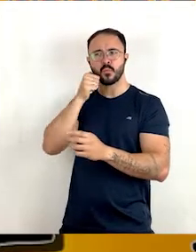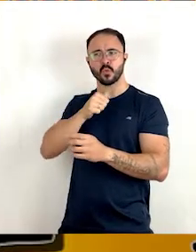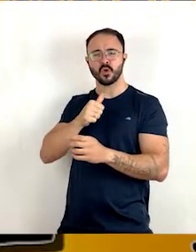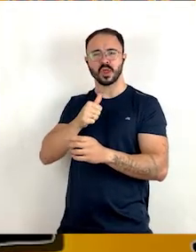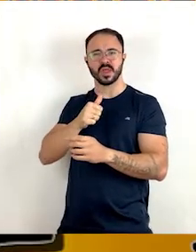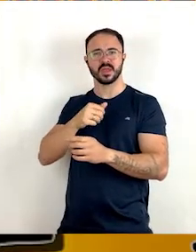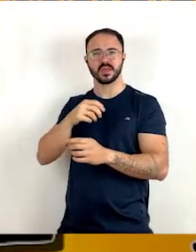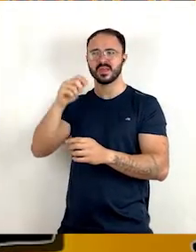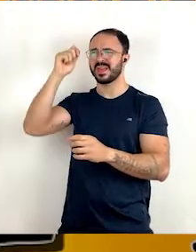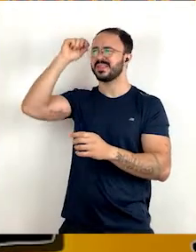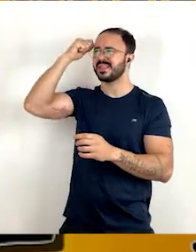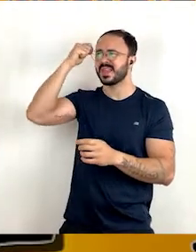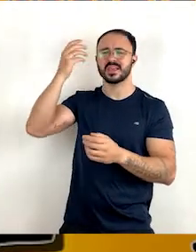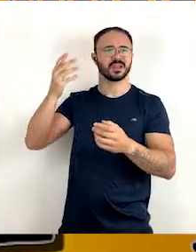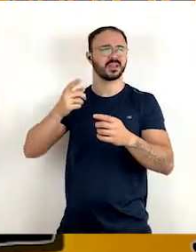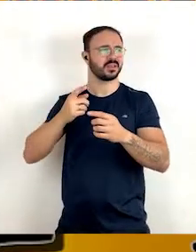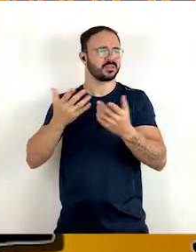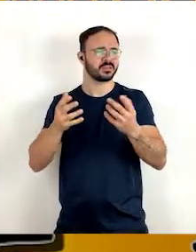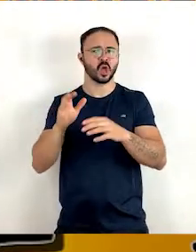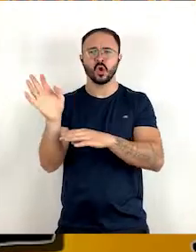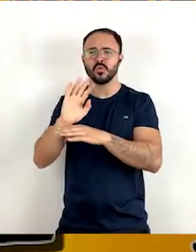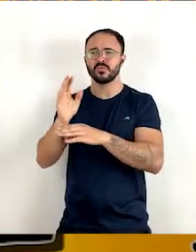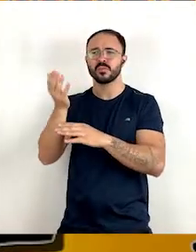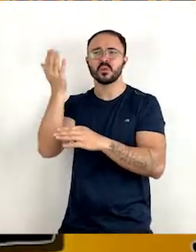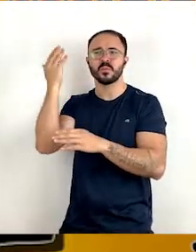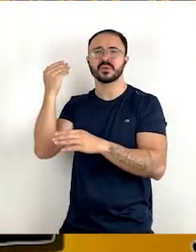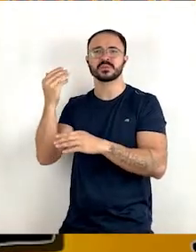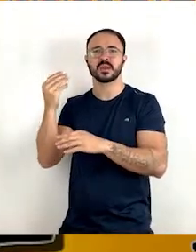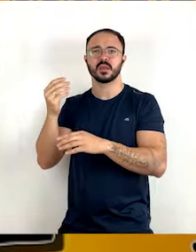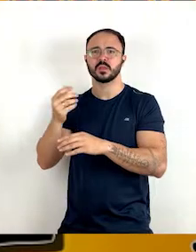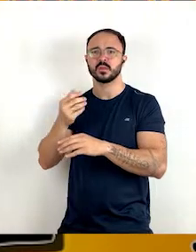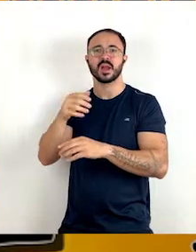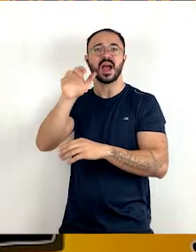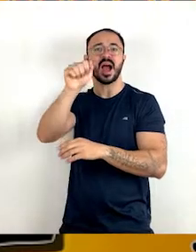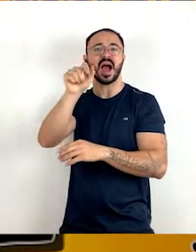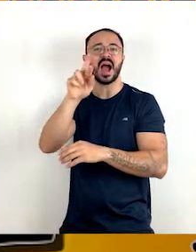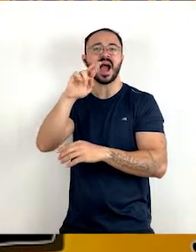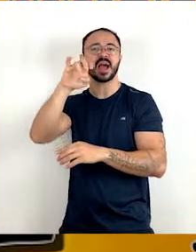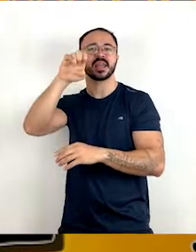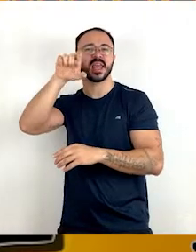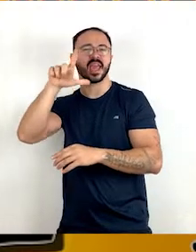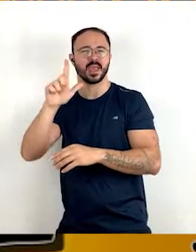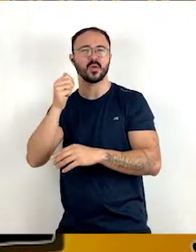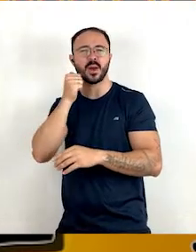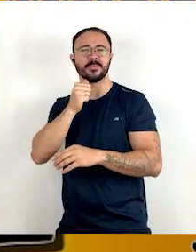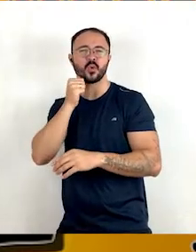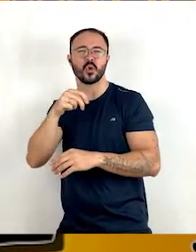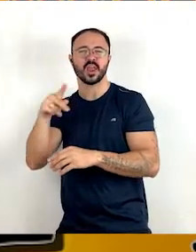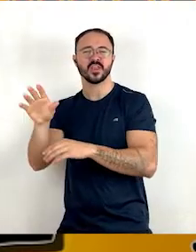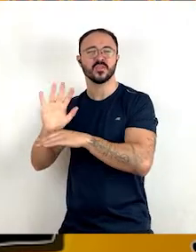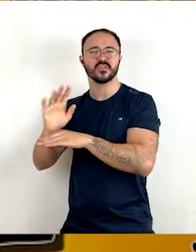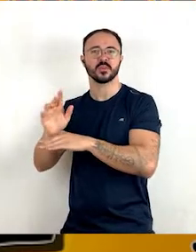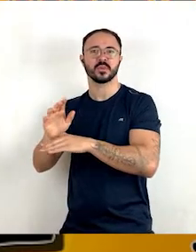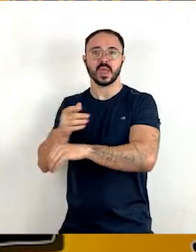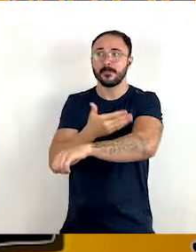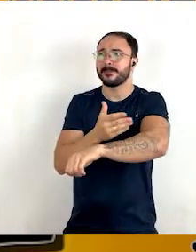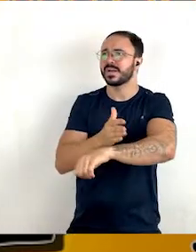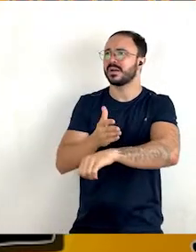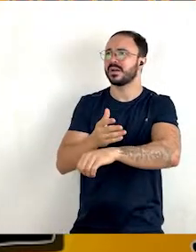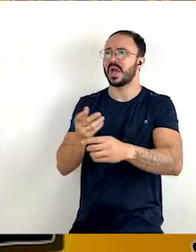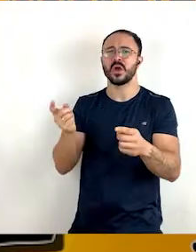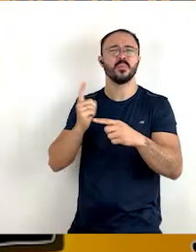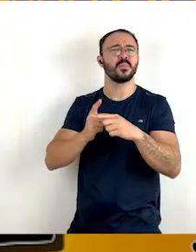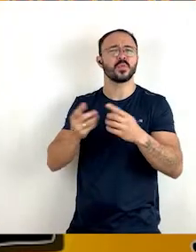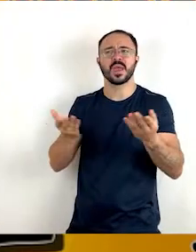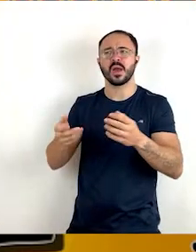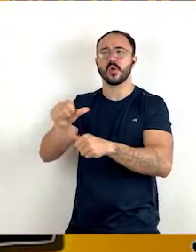Porque historicamente a Ariel não é negra, por que agora estão querendo colocar a Ariel como uma pessoa negra?